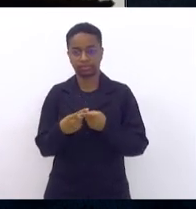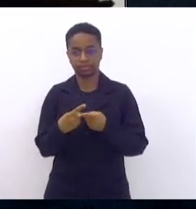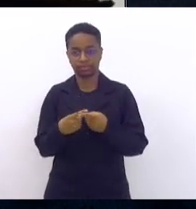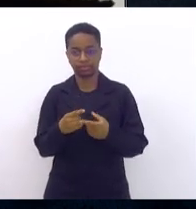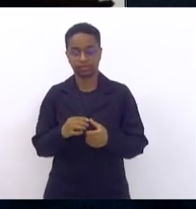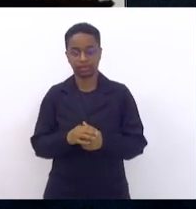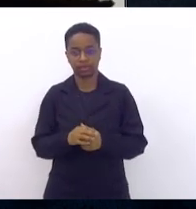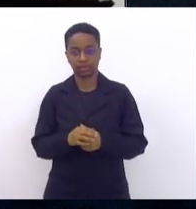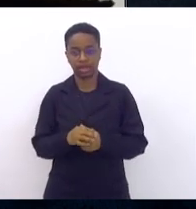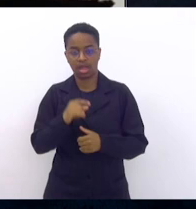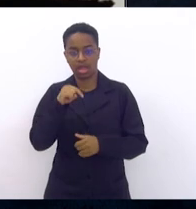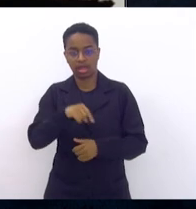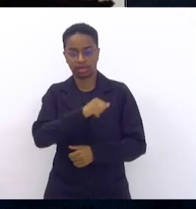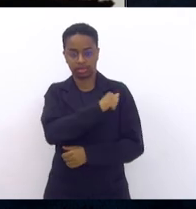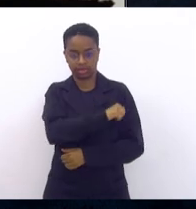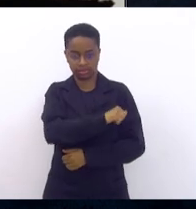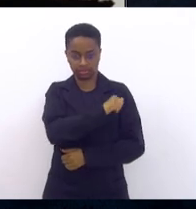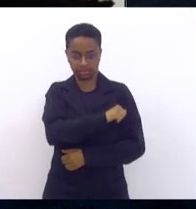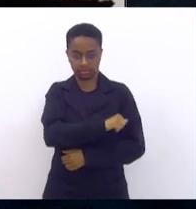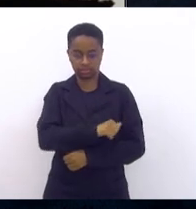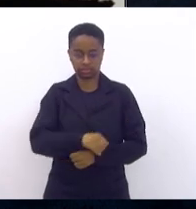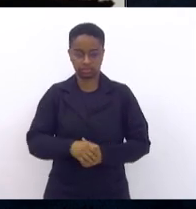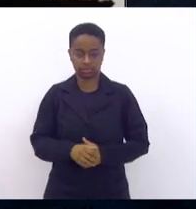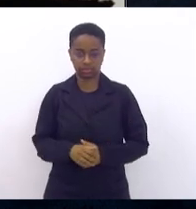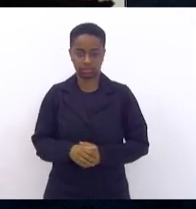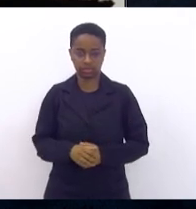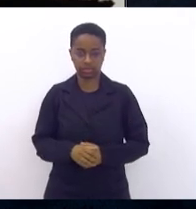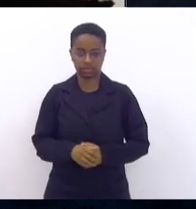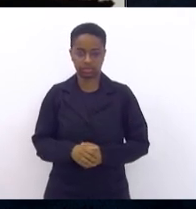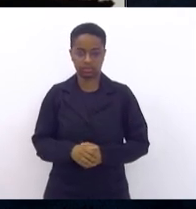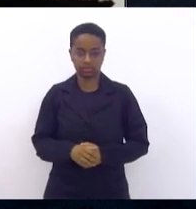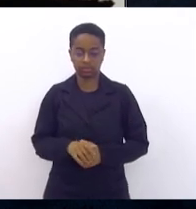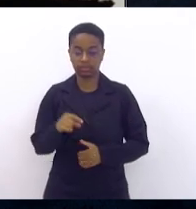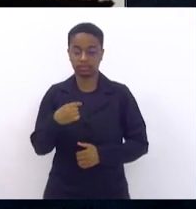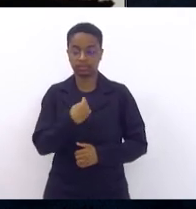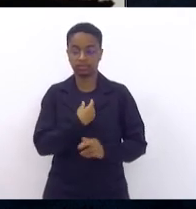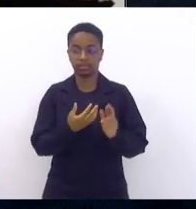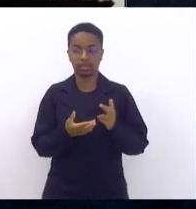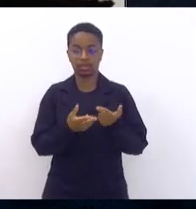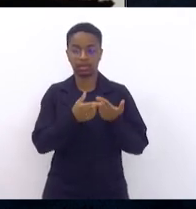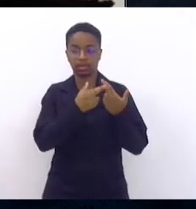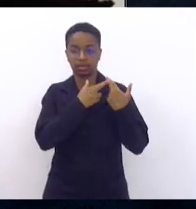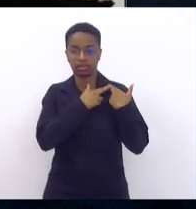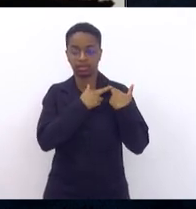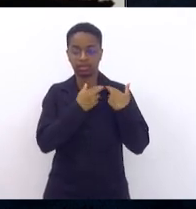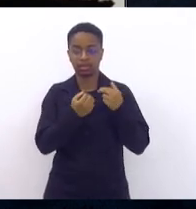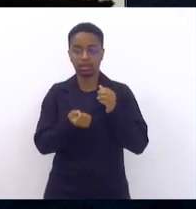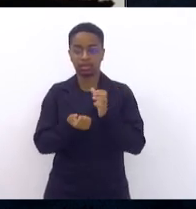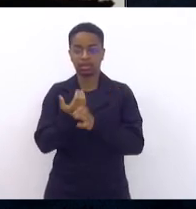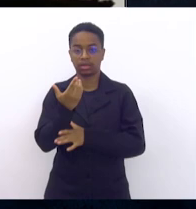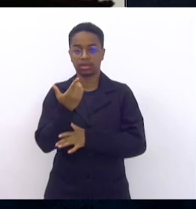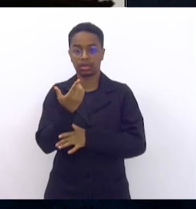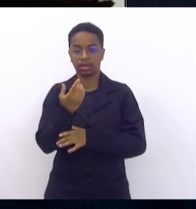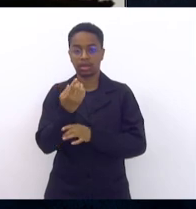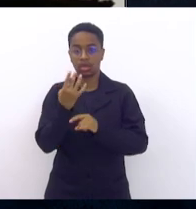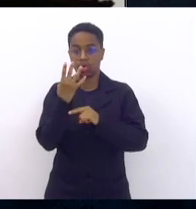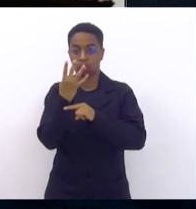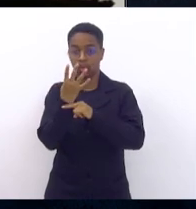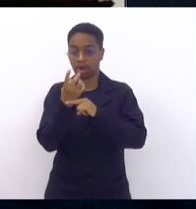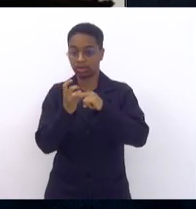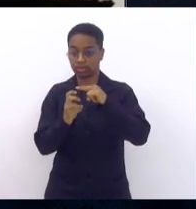o Rio de Janeiro na verdade ele é responsável pela produção de quatro quintos